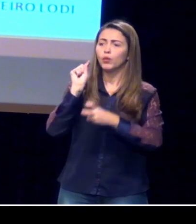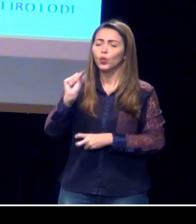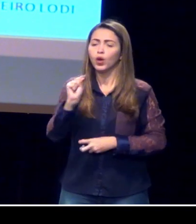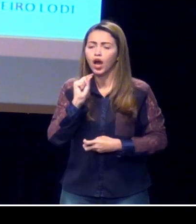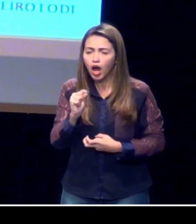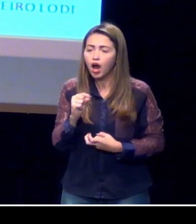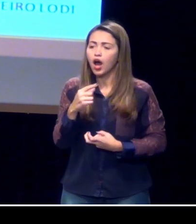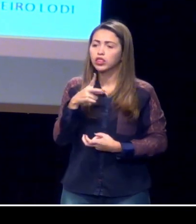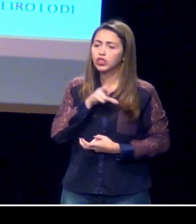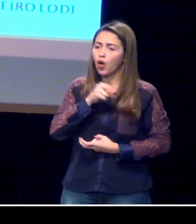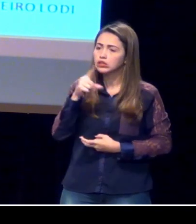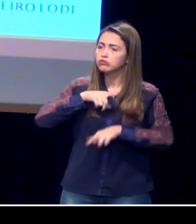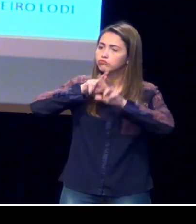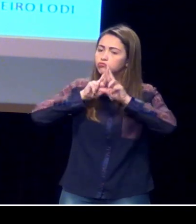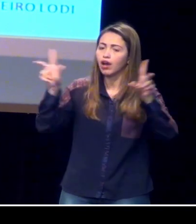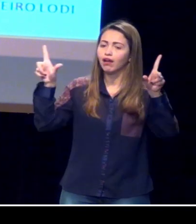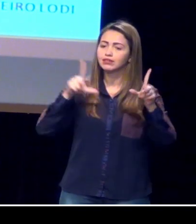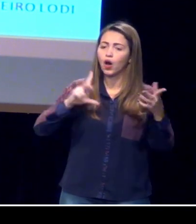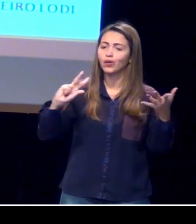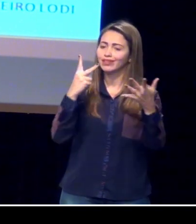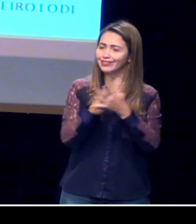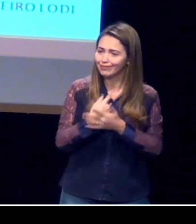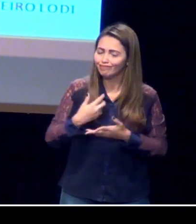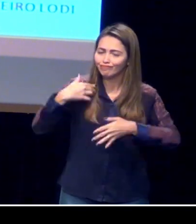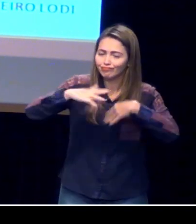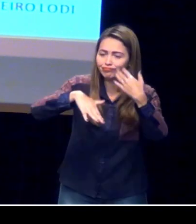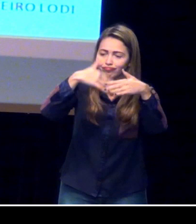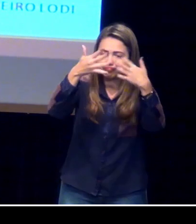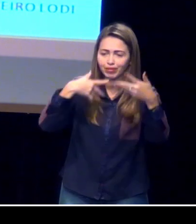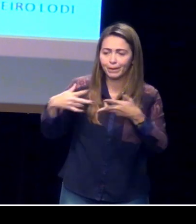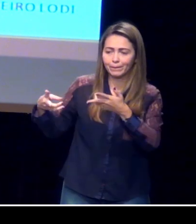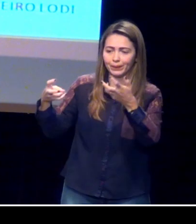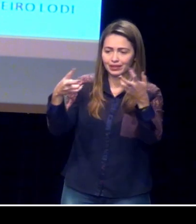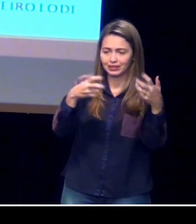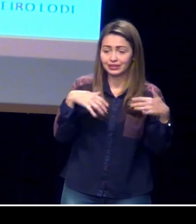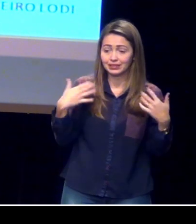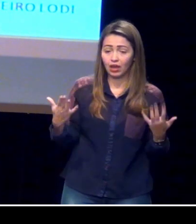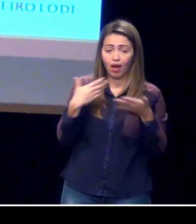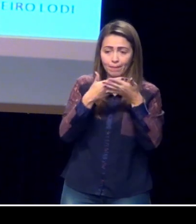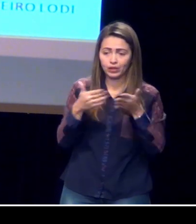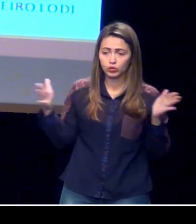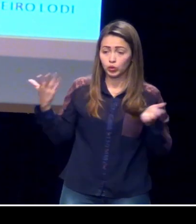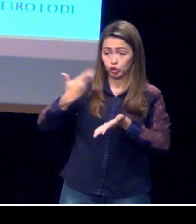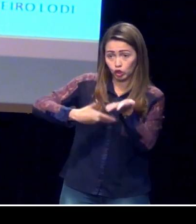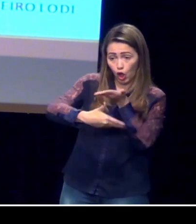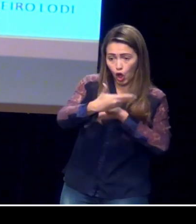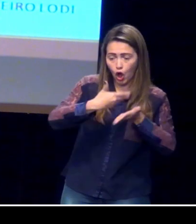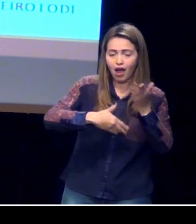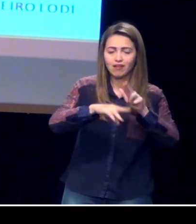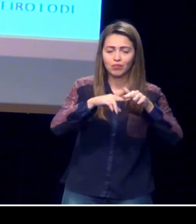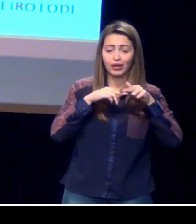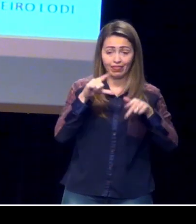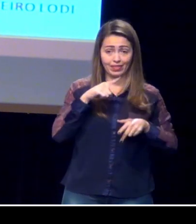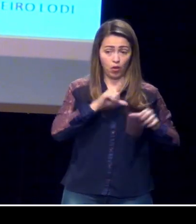assim, nossa, que diferença que está acontecendo, né? Então, essa abertura, graças ao Plano Viver